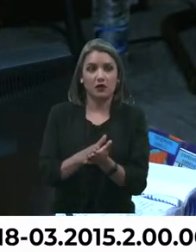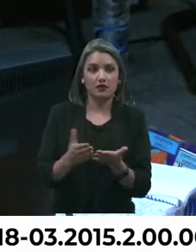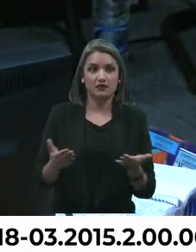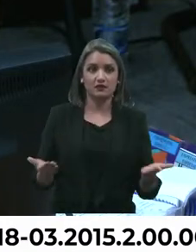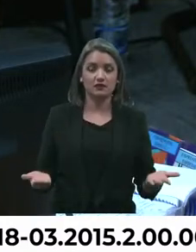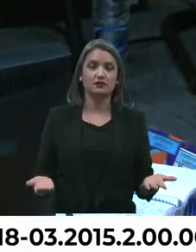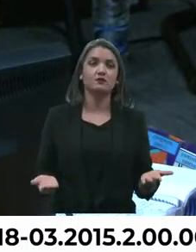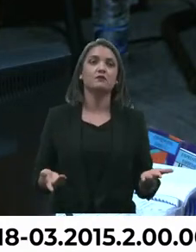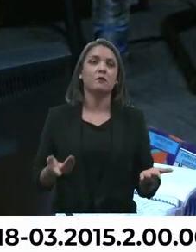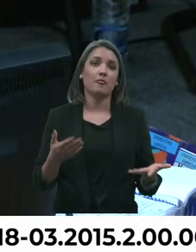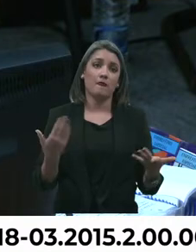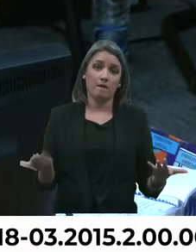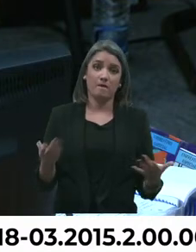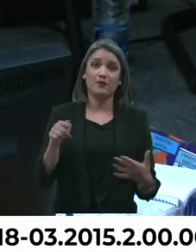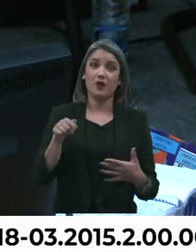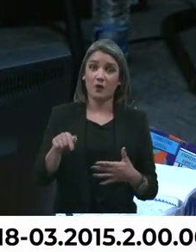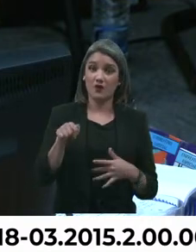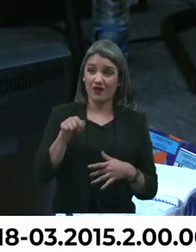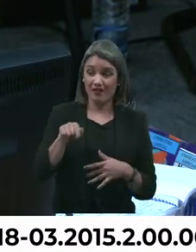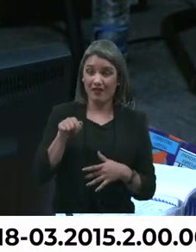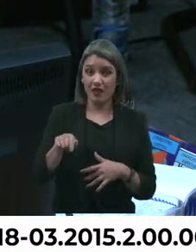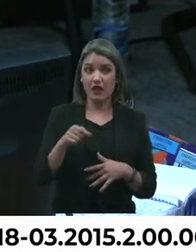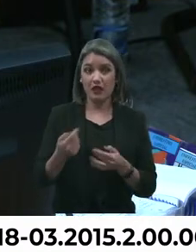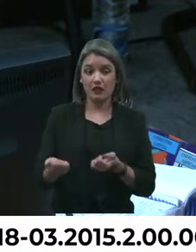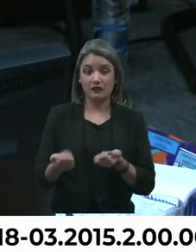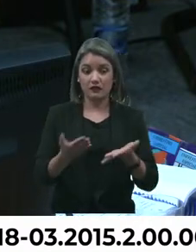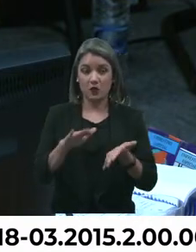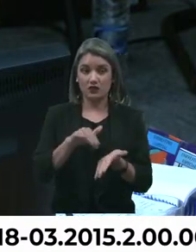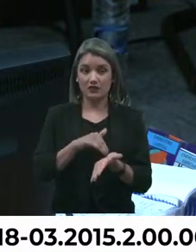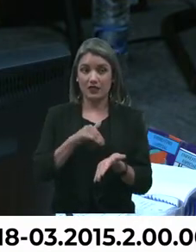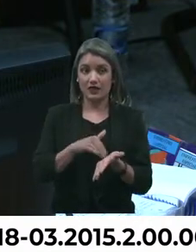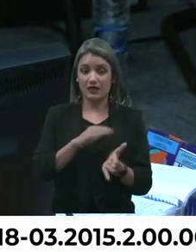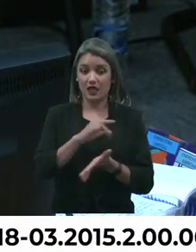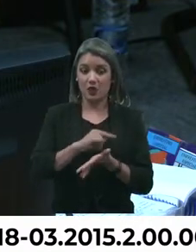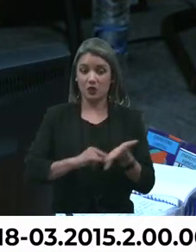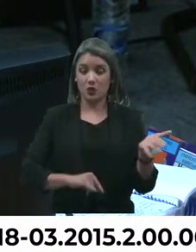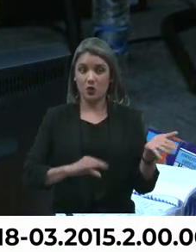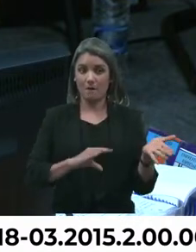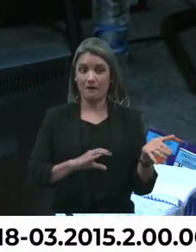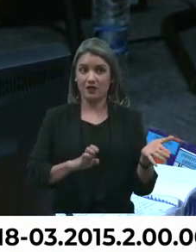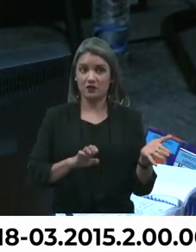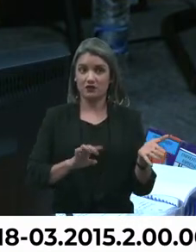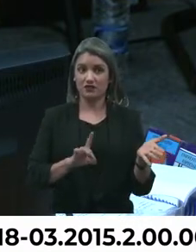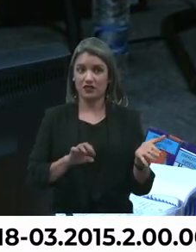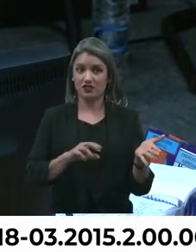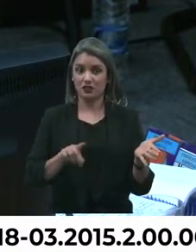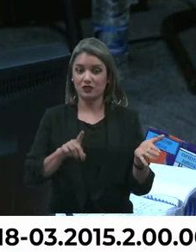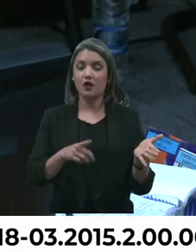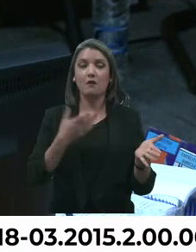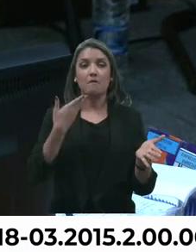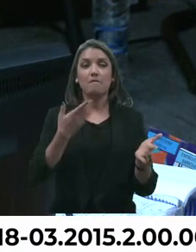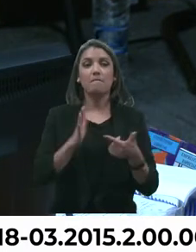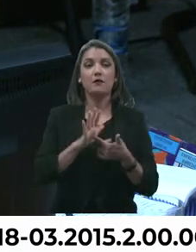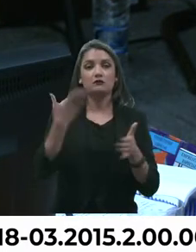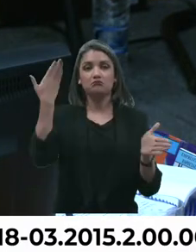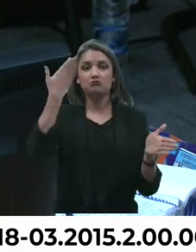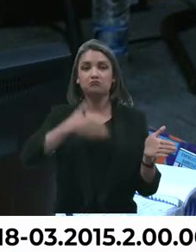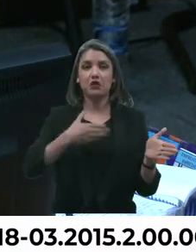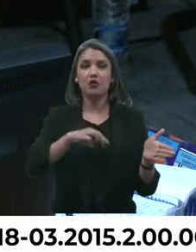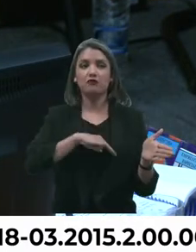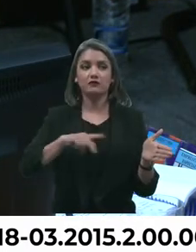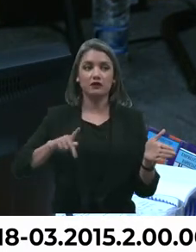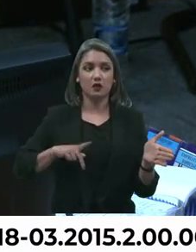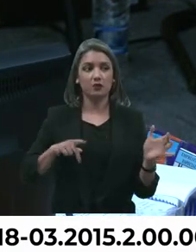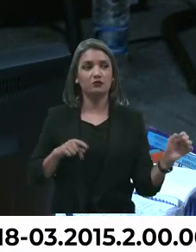e teria sido ele quem entregou em secretaria a certidão que atestava a intimação do Ministério Público.